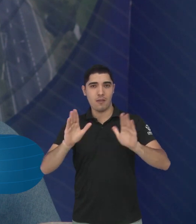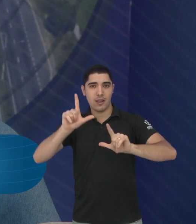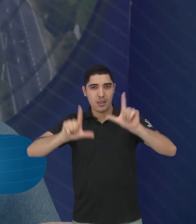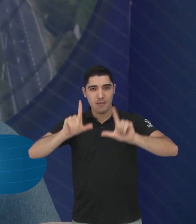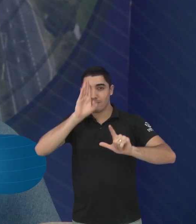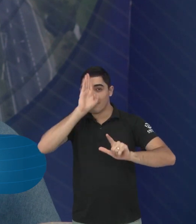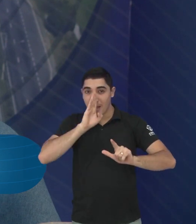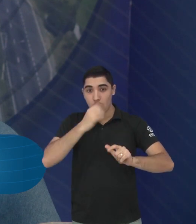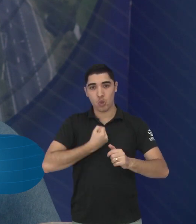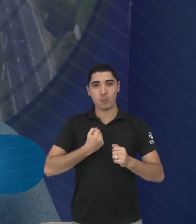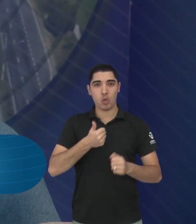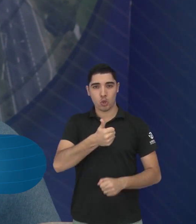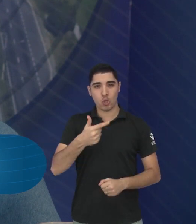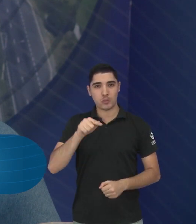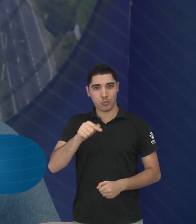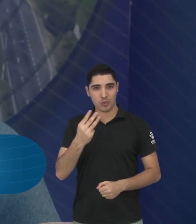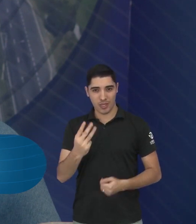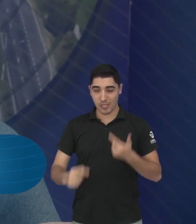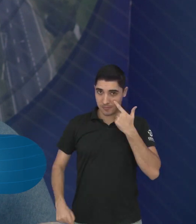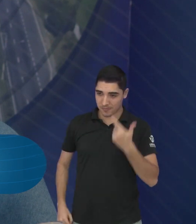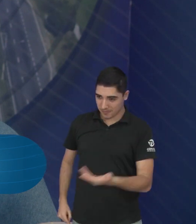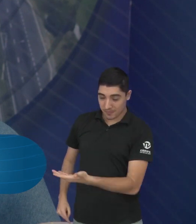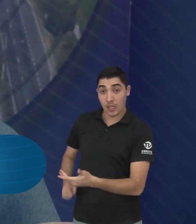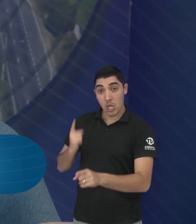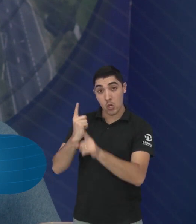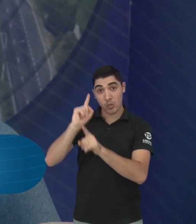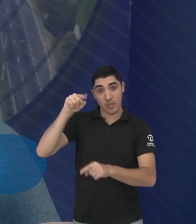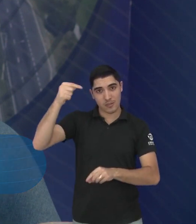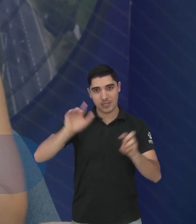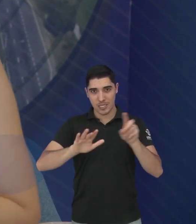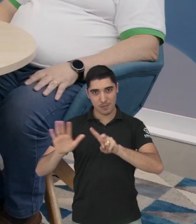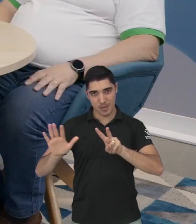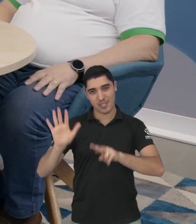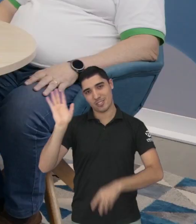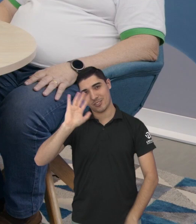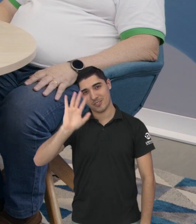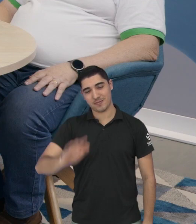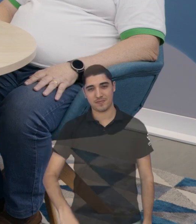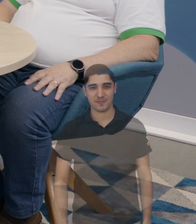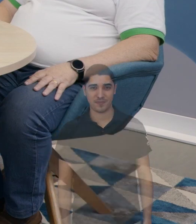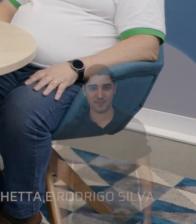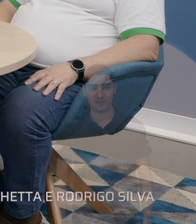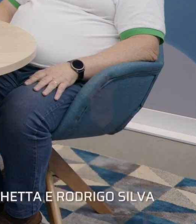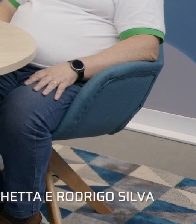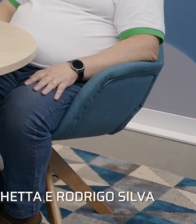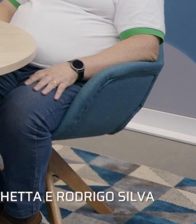aberto, agora 12.3. A gente se vê novamente na semana que vem. Tchau, tchau!